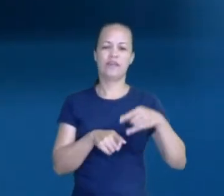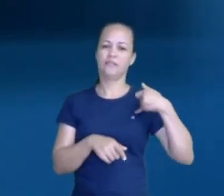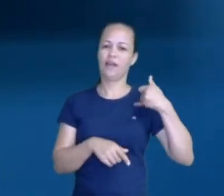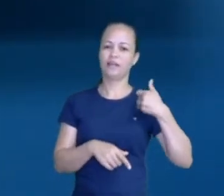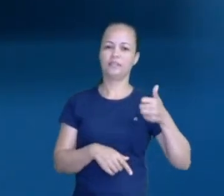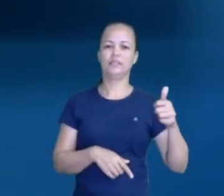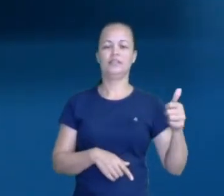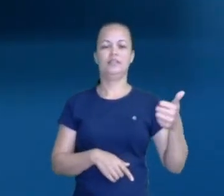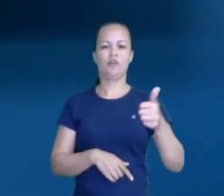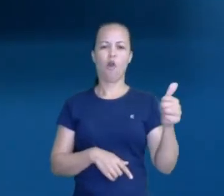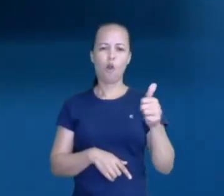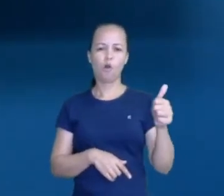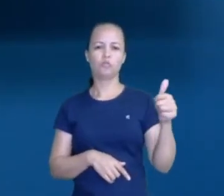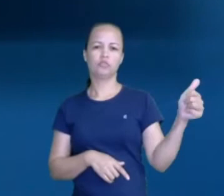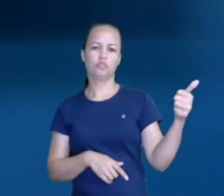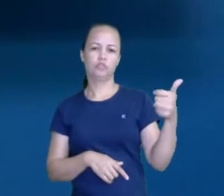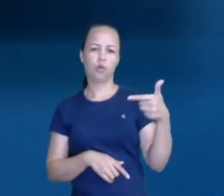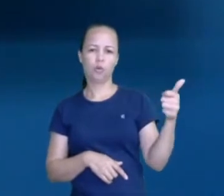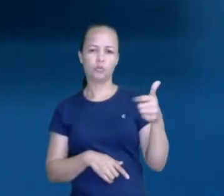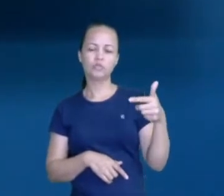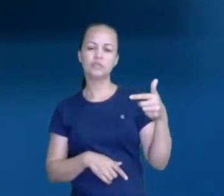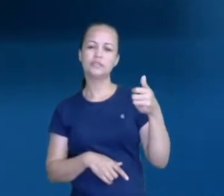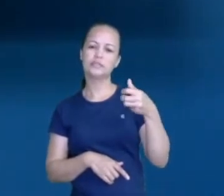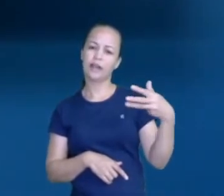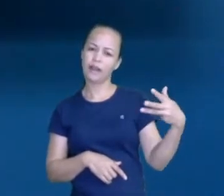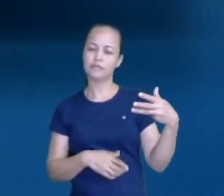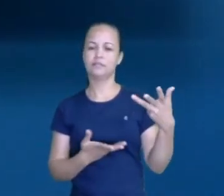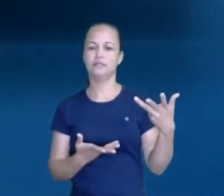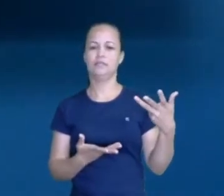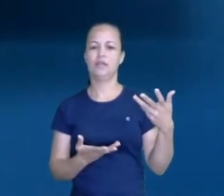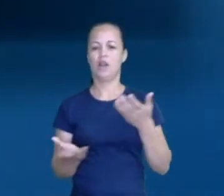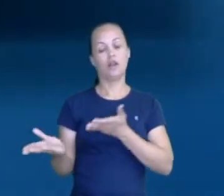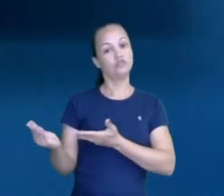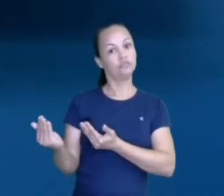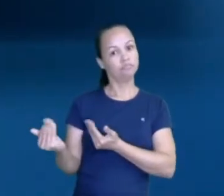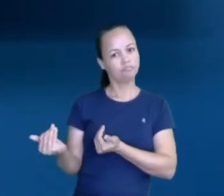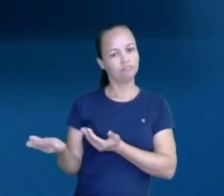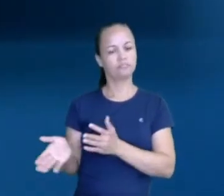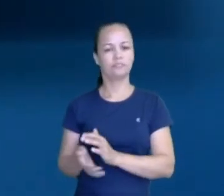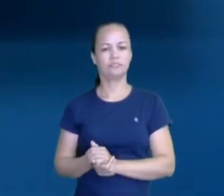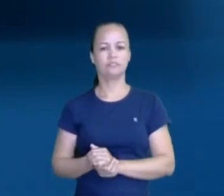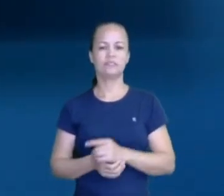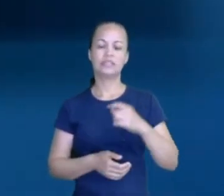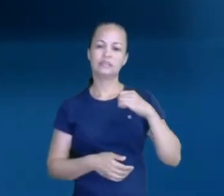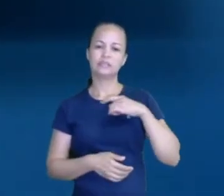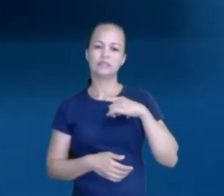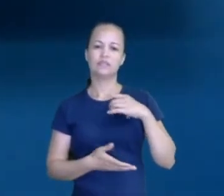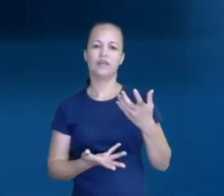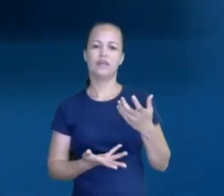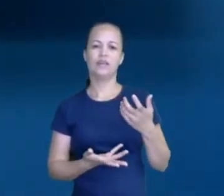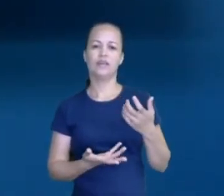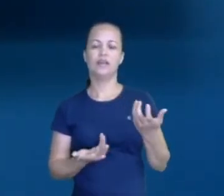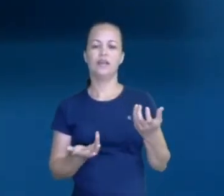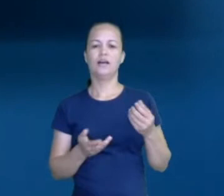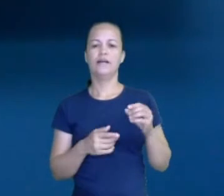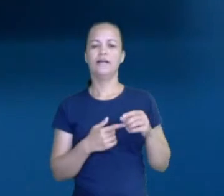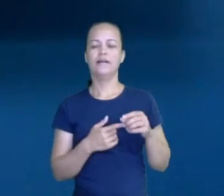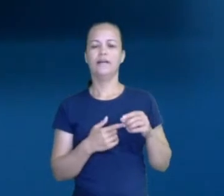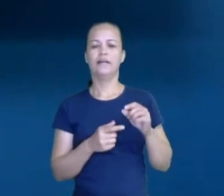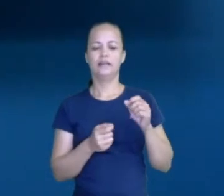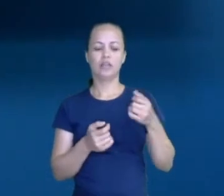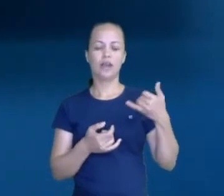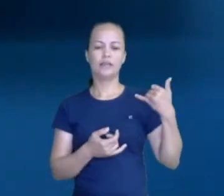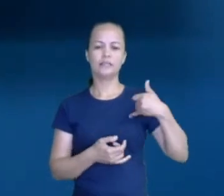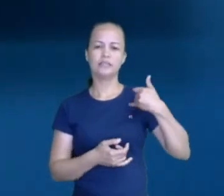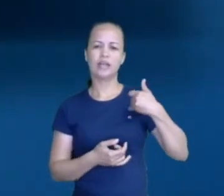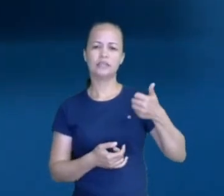é considerado um adolescente. Se ele tiver uns 17, 18 anos, 18 já entra